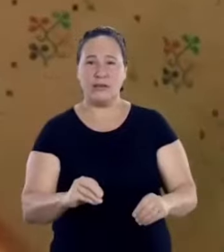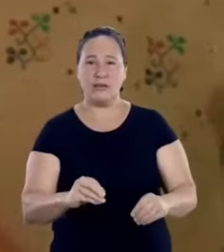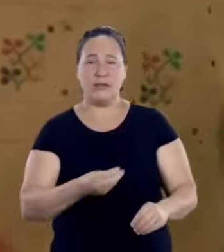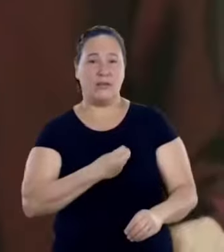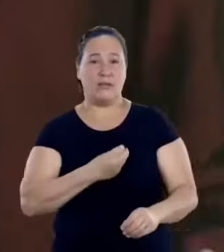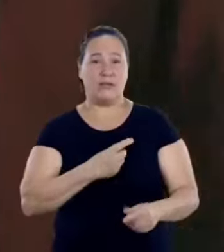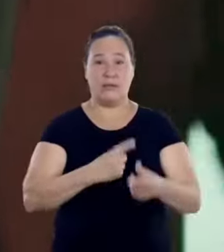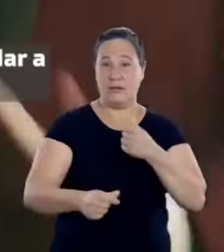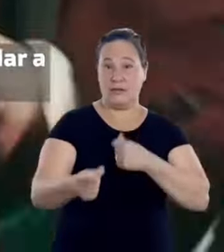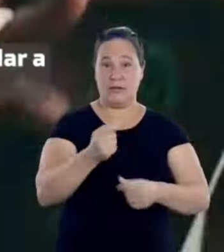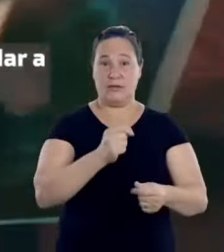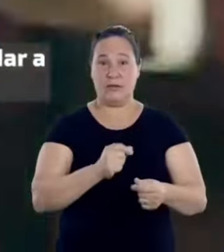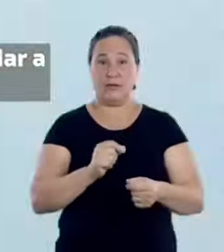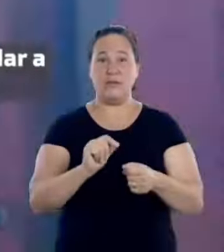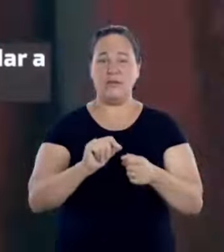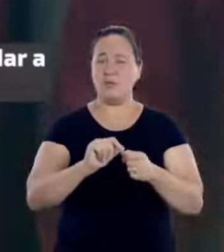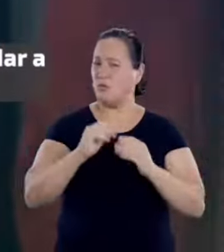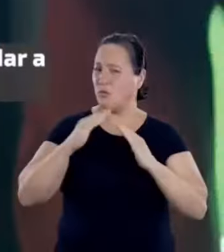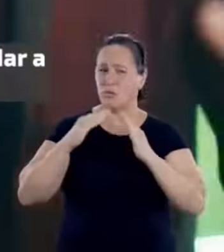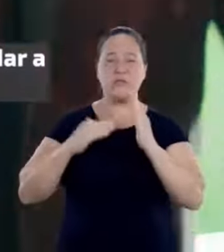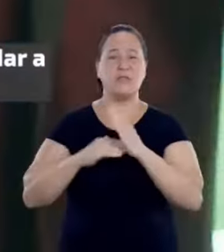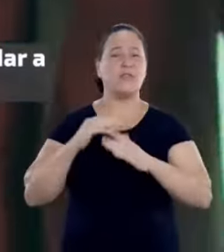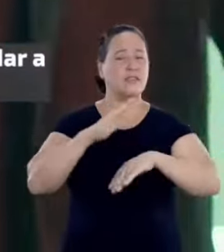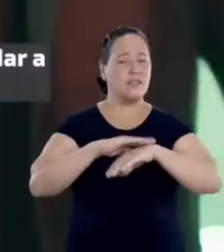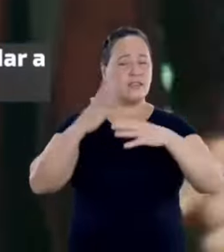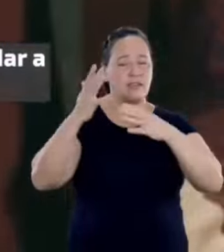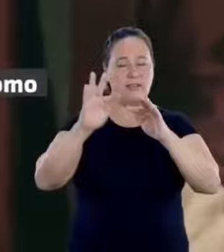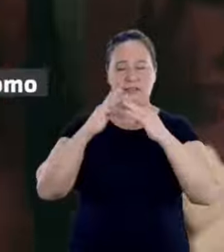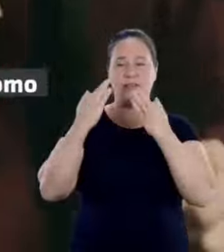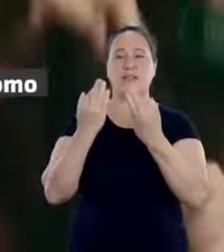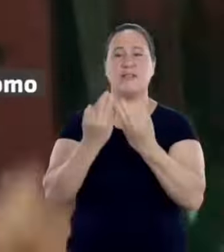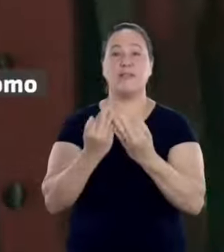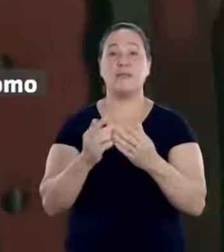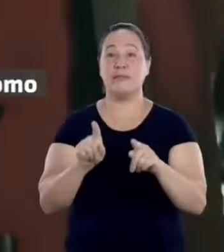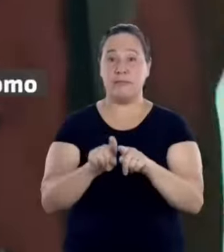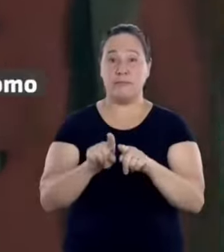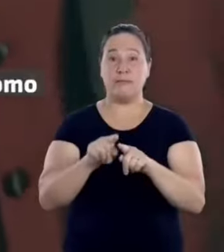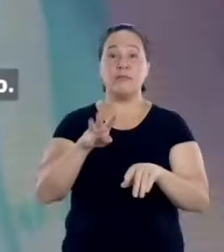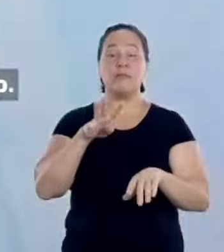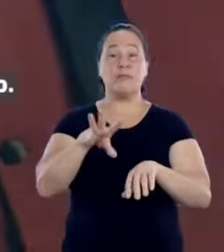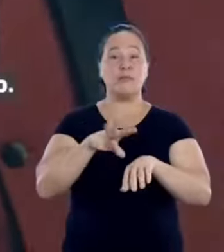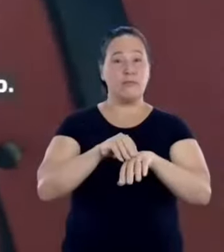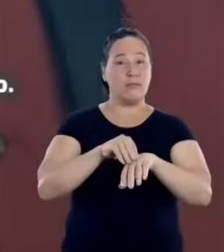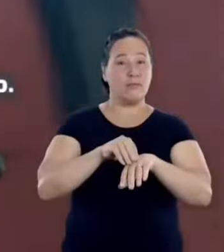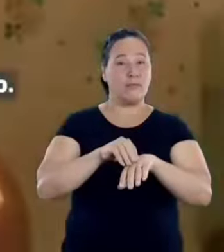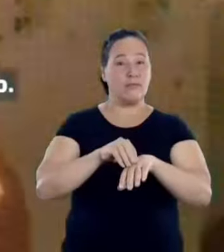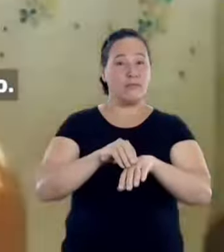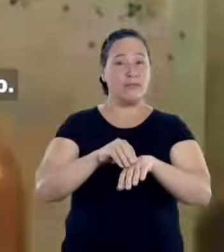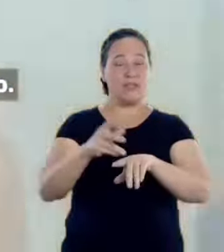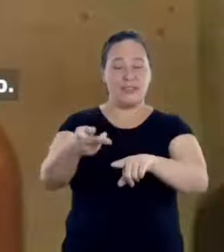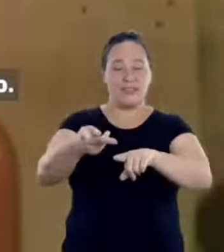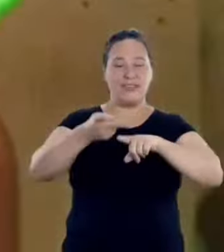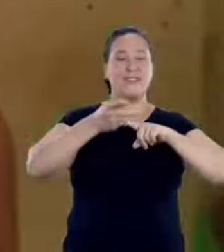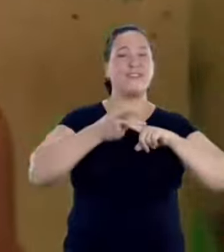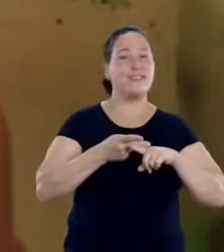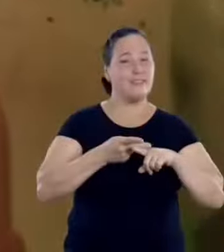sua vida financeira. Ela faz de tudo para agradar a família. Inclusive é conhecida como a Rainha do Empréstimo.